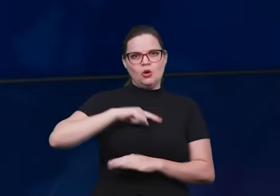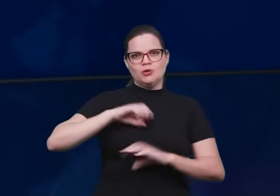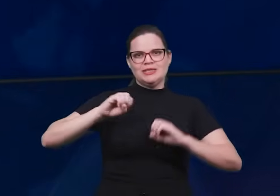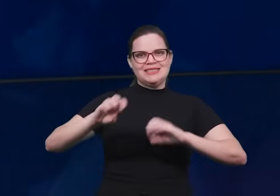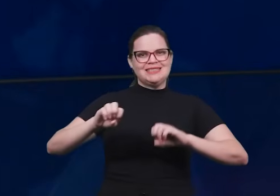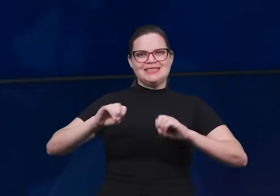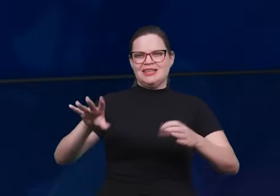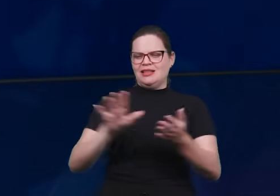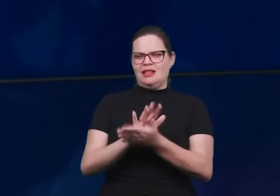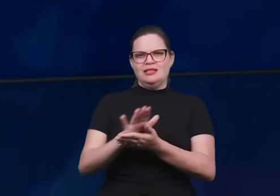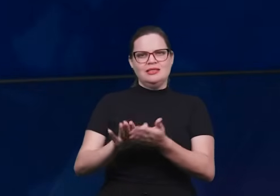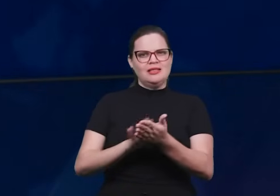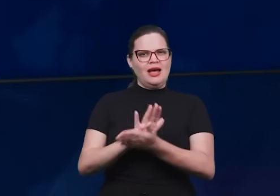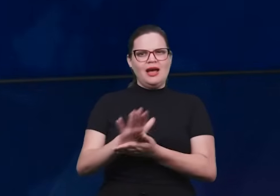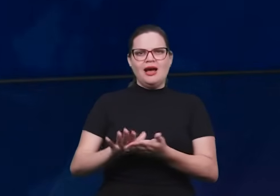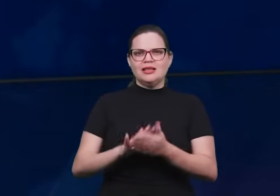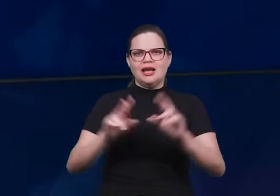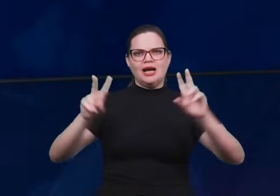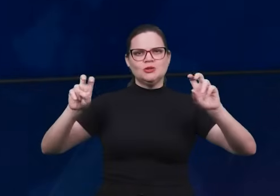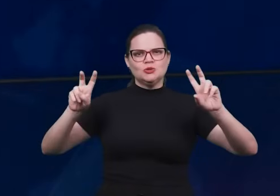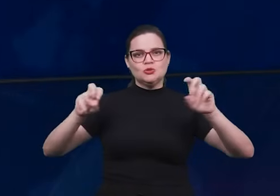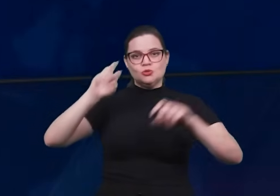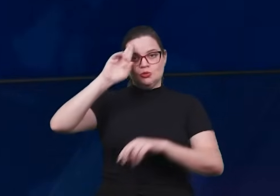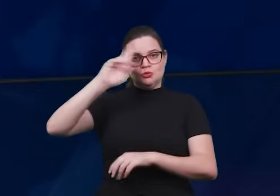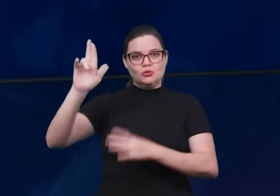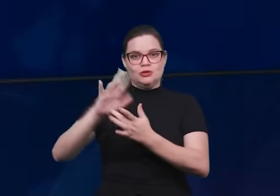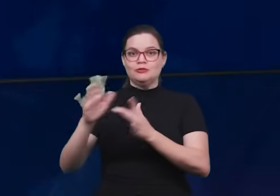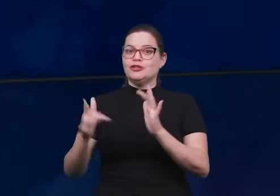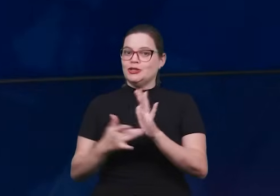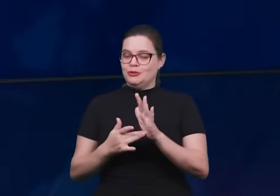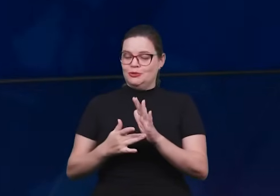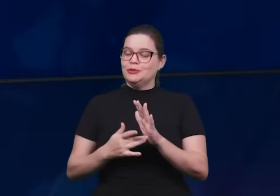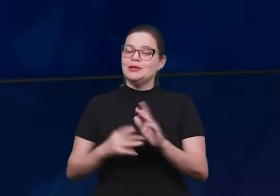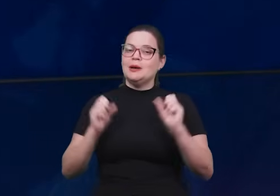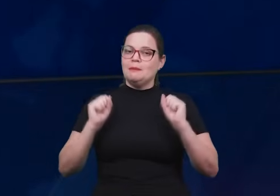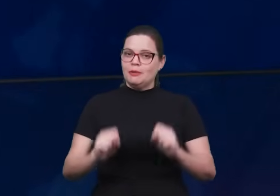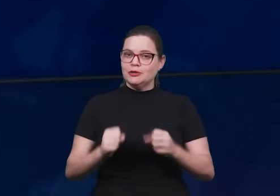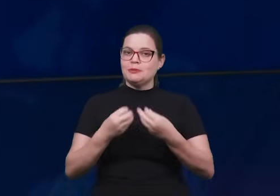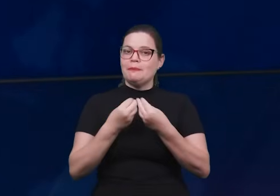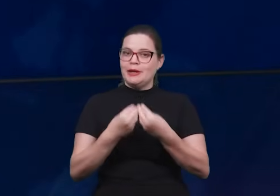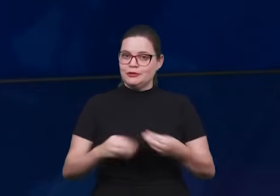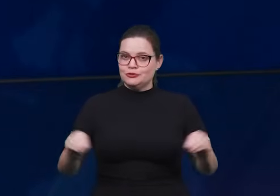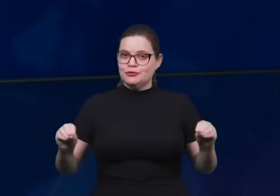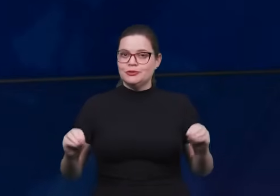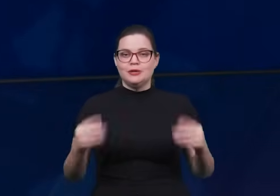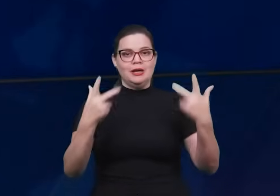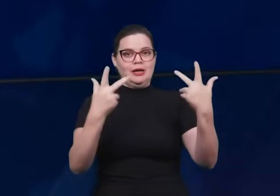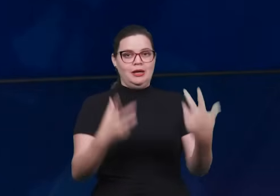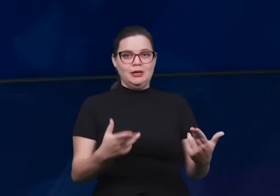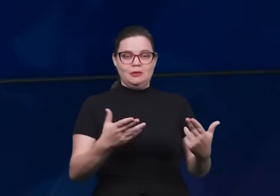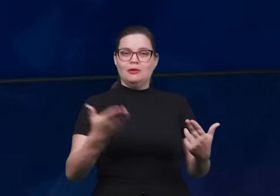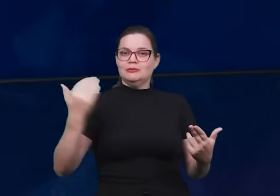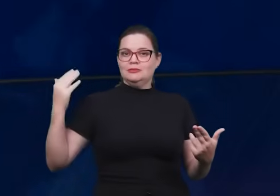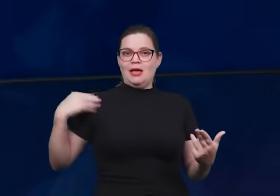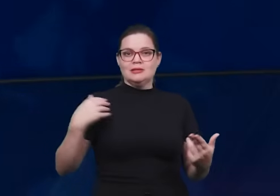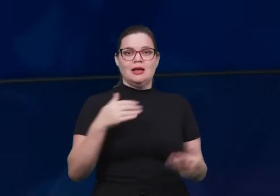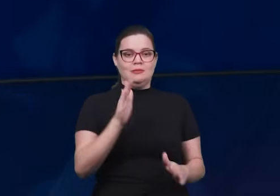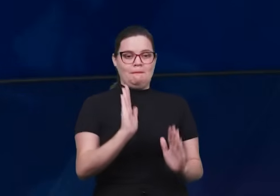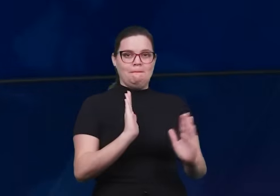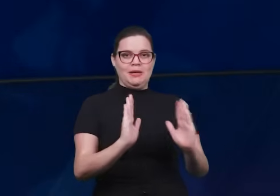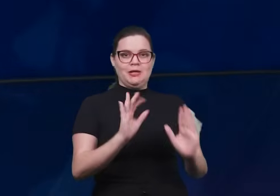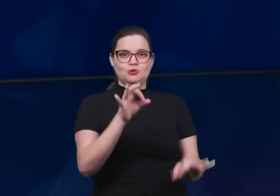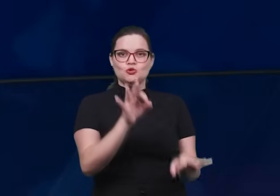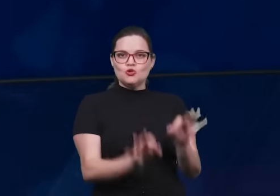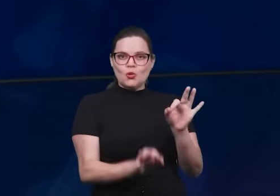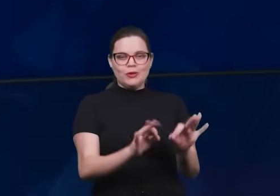dos ensinos do Senhor aos filhos, no tempo dos juízes, trouxe àquele povo inúmeras